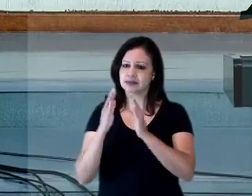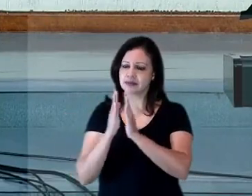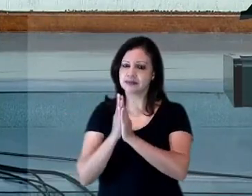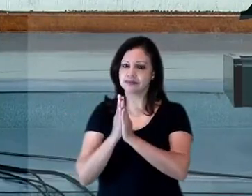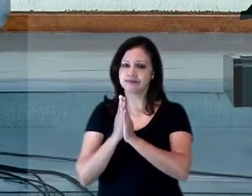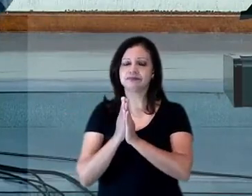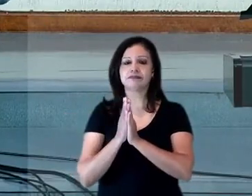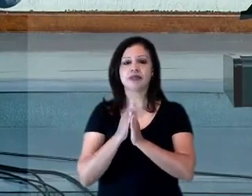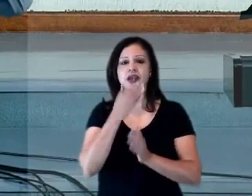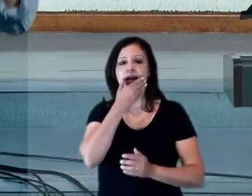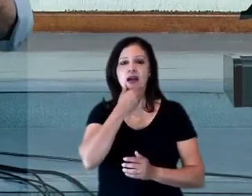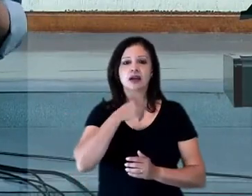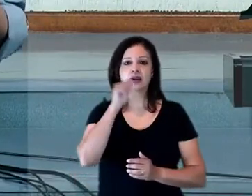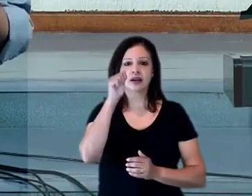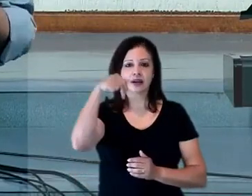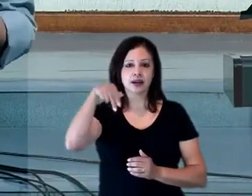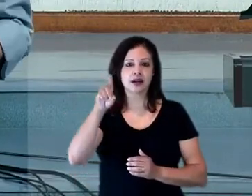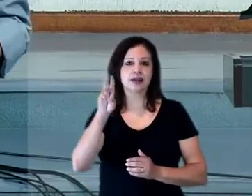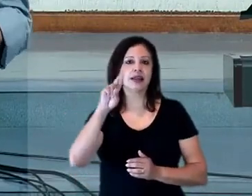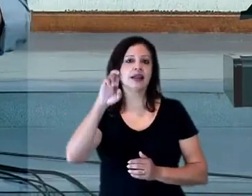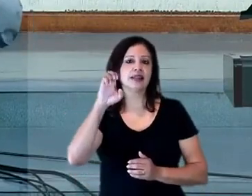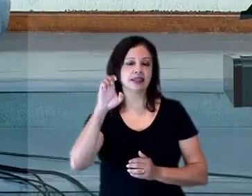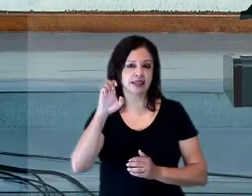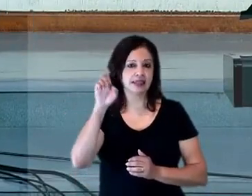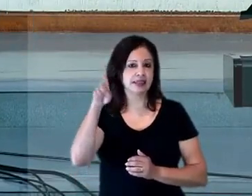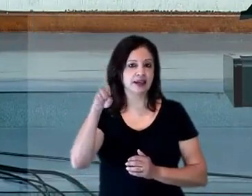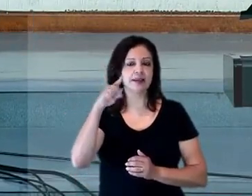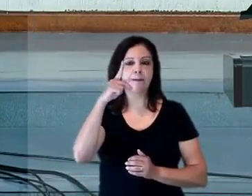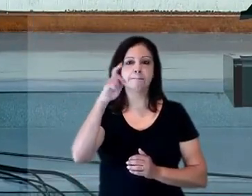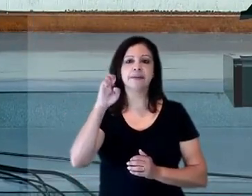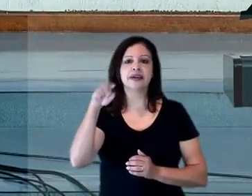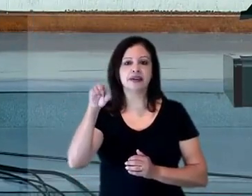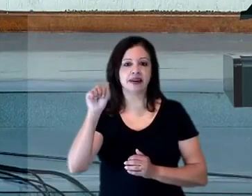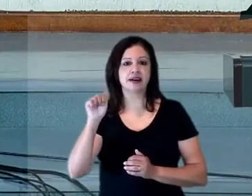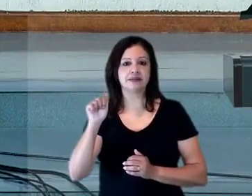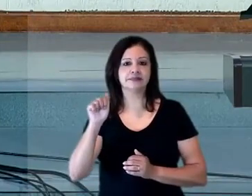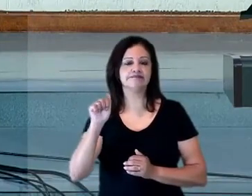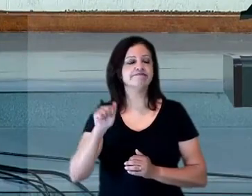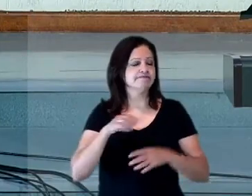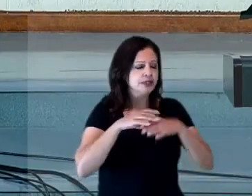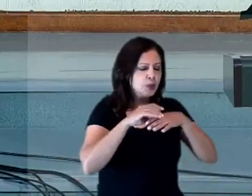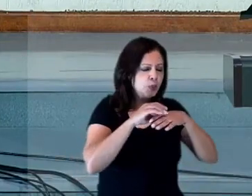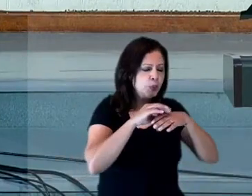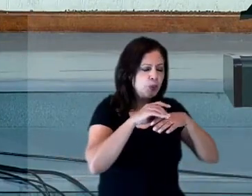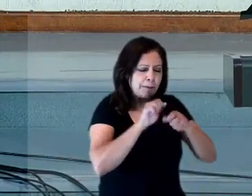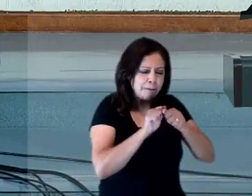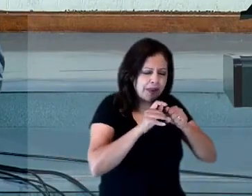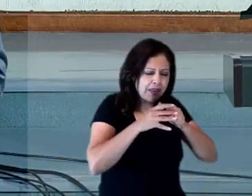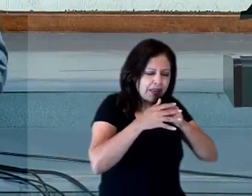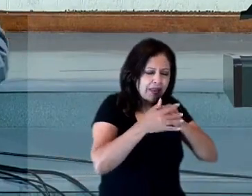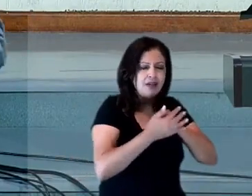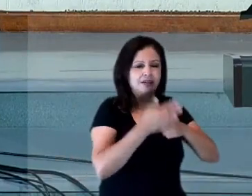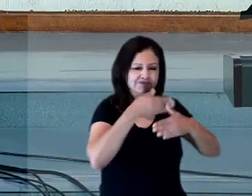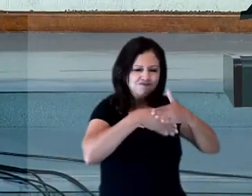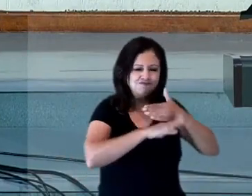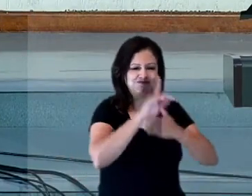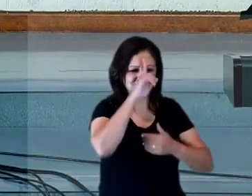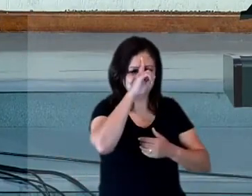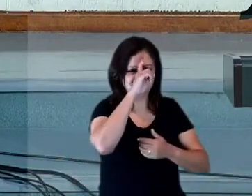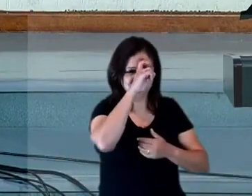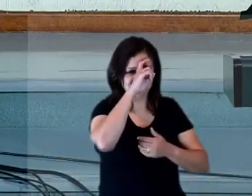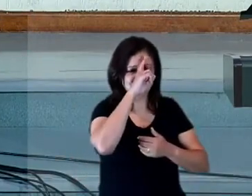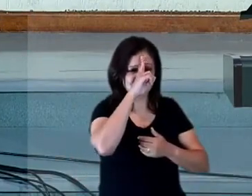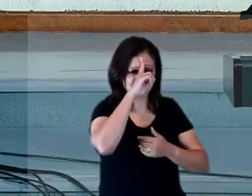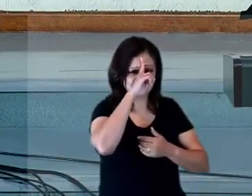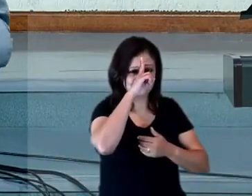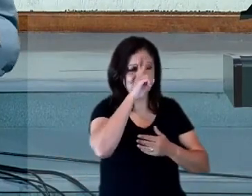Pena, que já oramos por ele na semana passada, ele está entubado, lutando contra a Covid-19. Nós tivemos